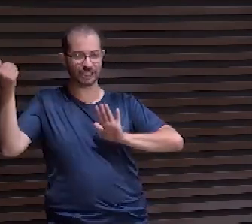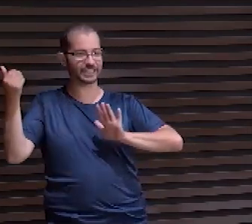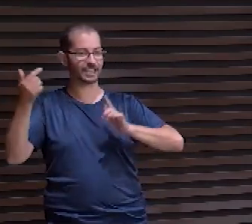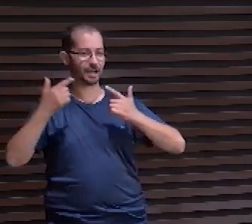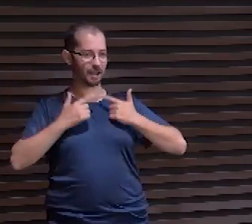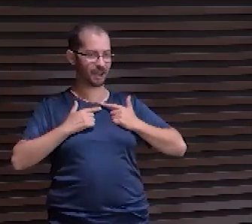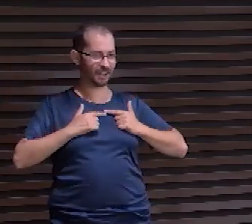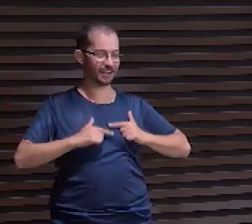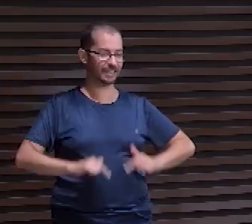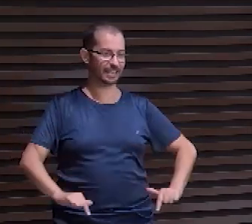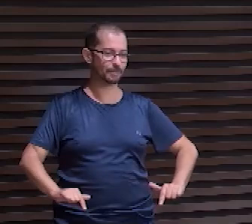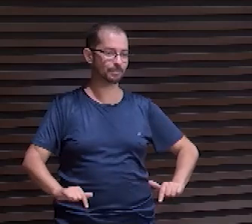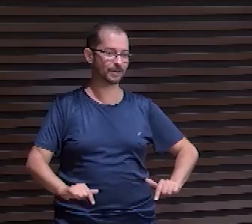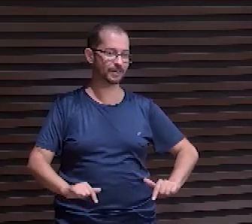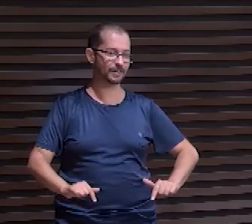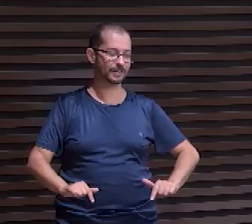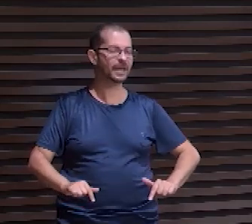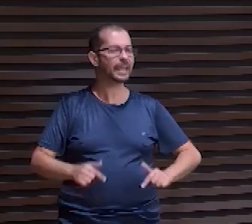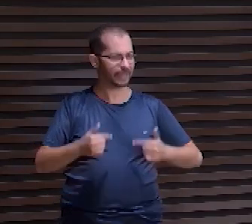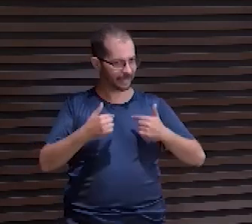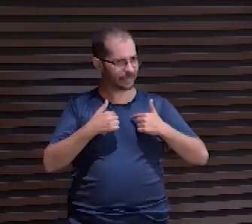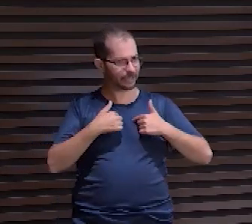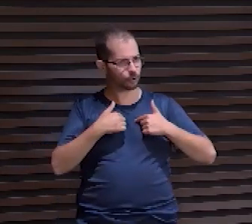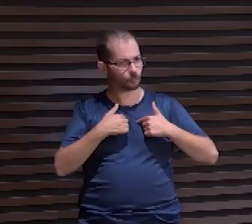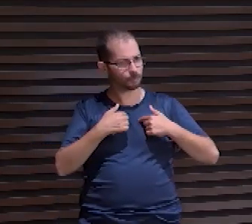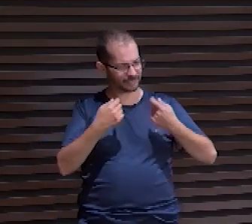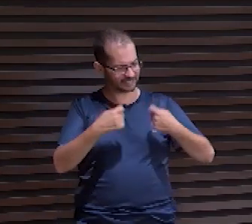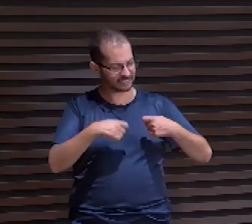Eu devia ser julgado.